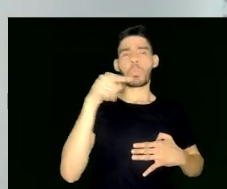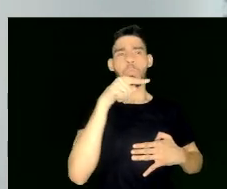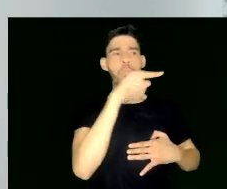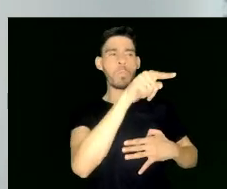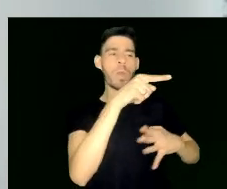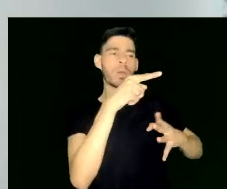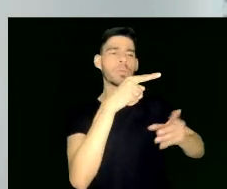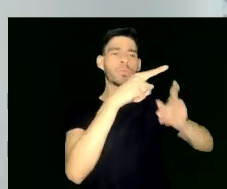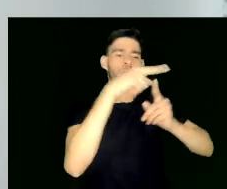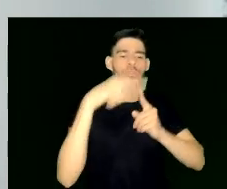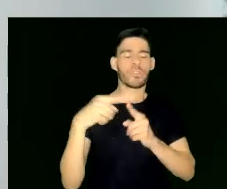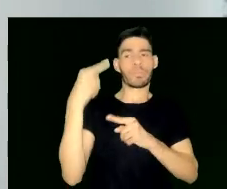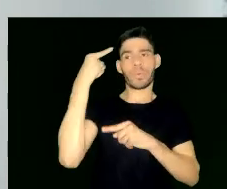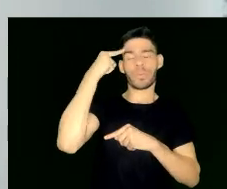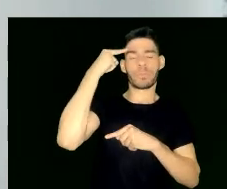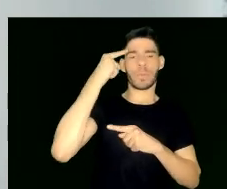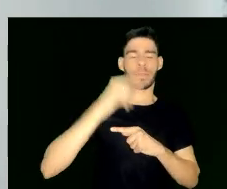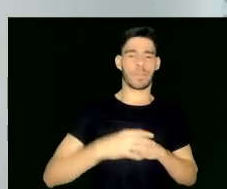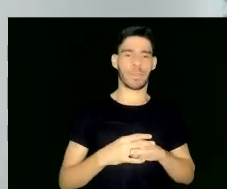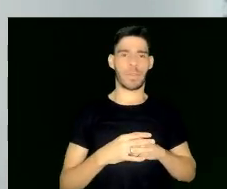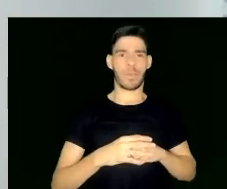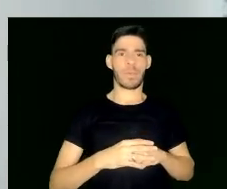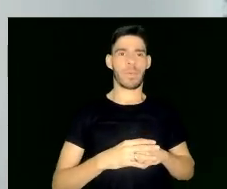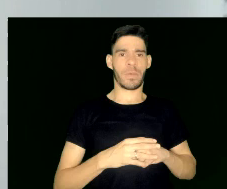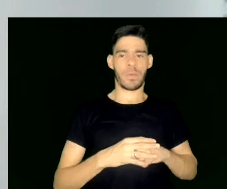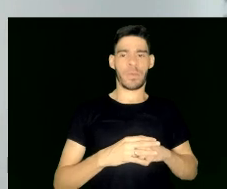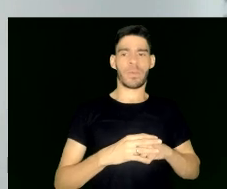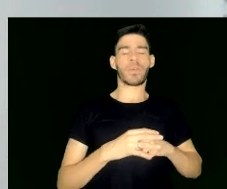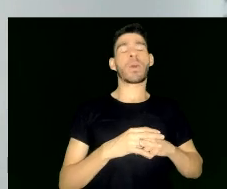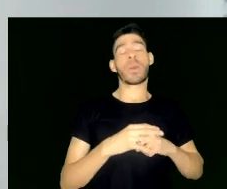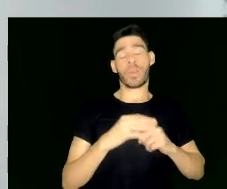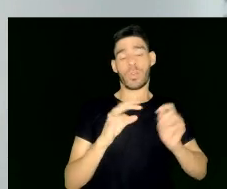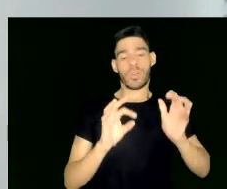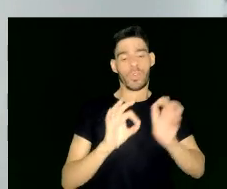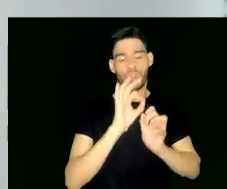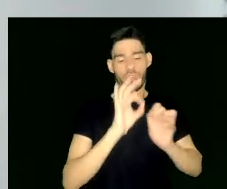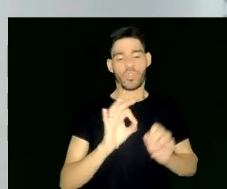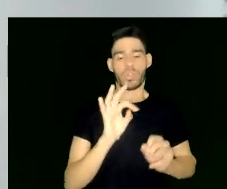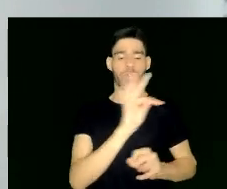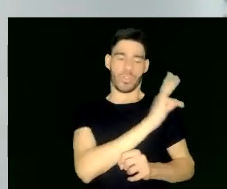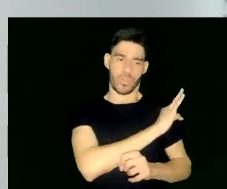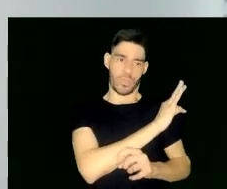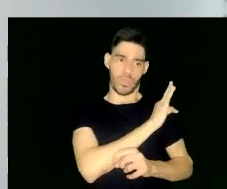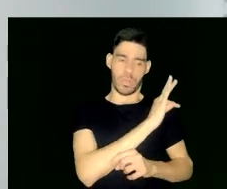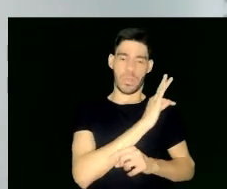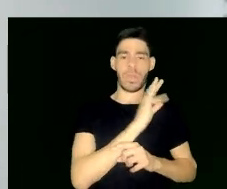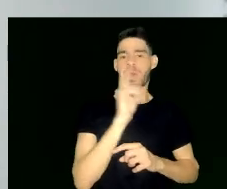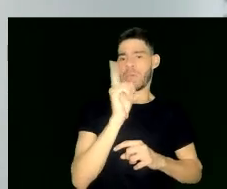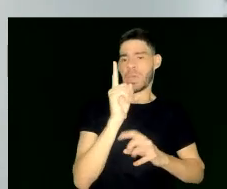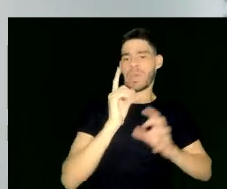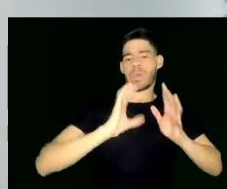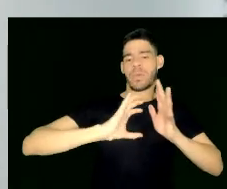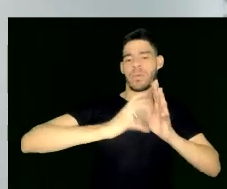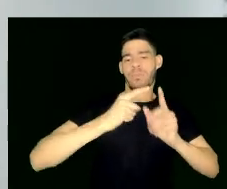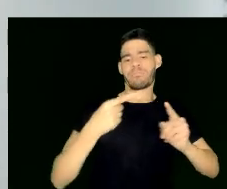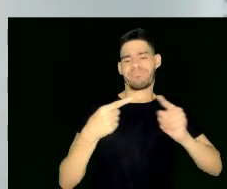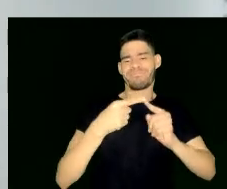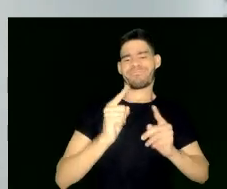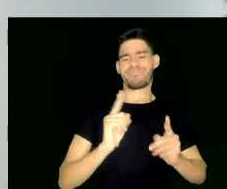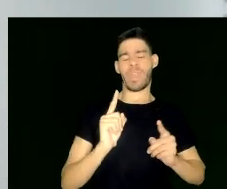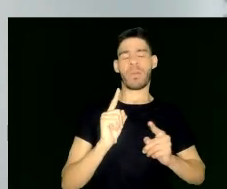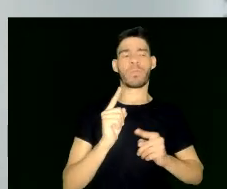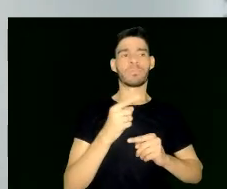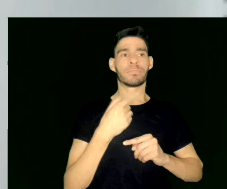daquele modo de pensamento, por isso jurídica e técnica, né? E muito menos